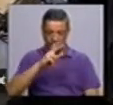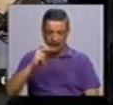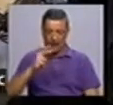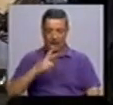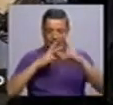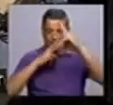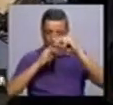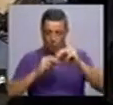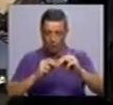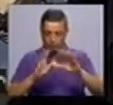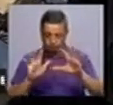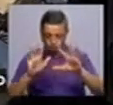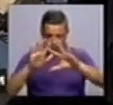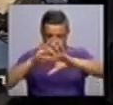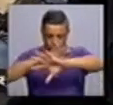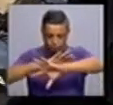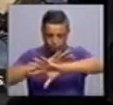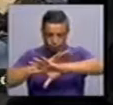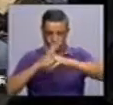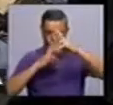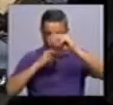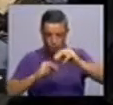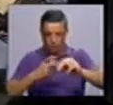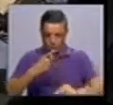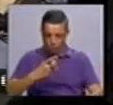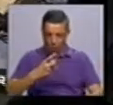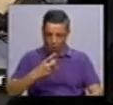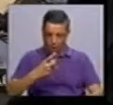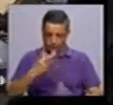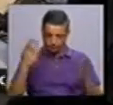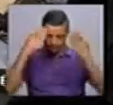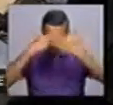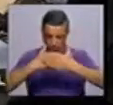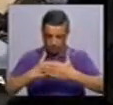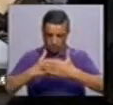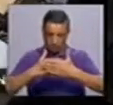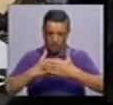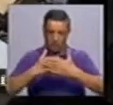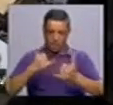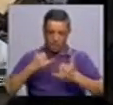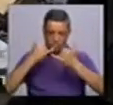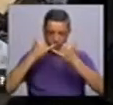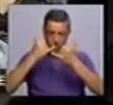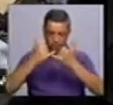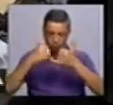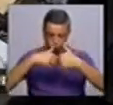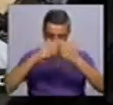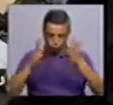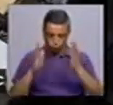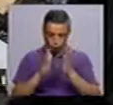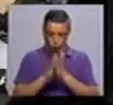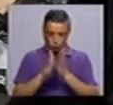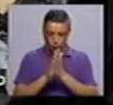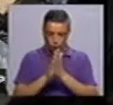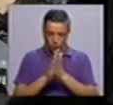Lua vai nascer por volta das 9 e pouco e já vai estar na sua fase de totalidade,